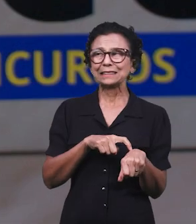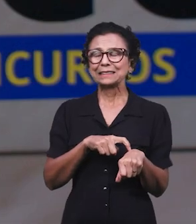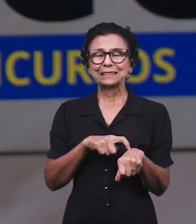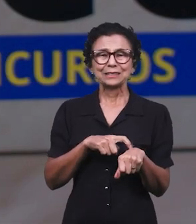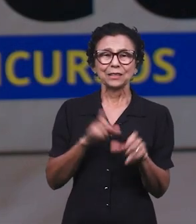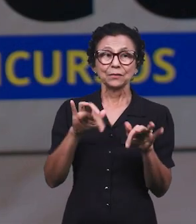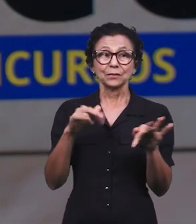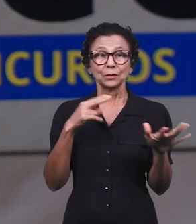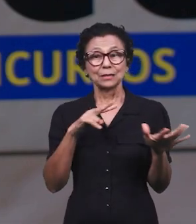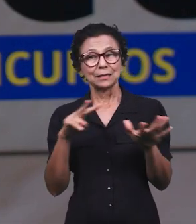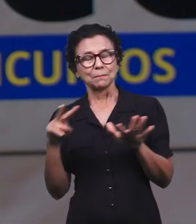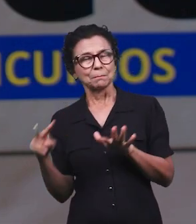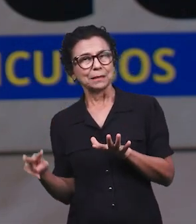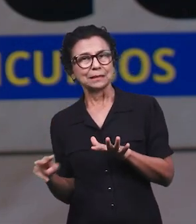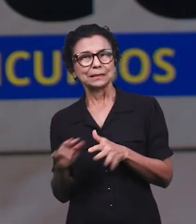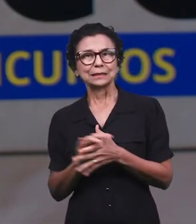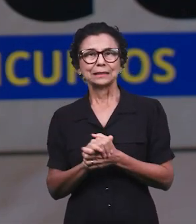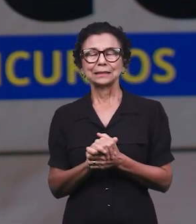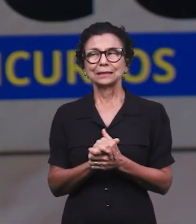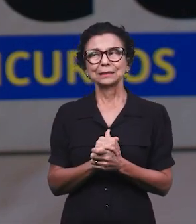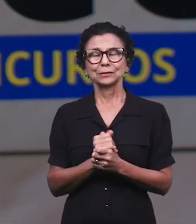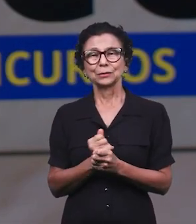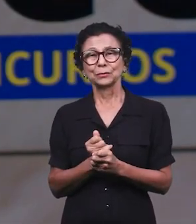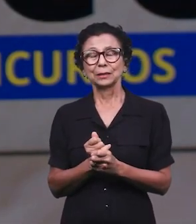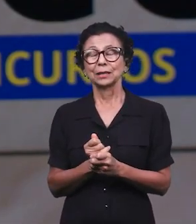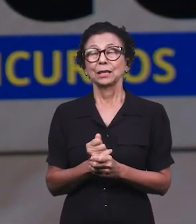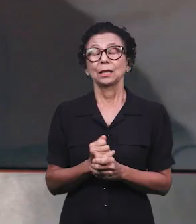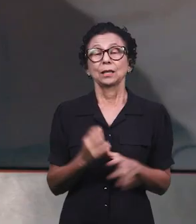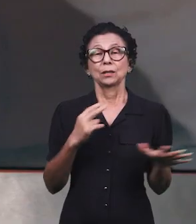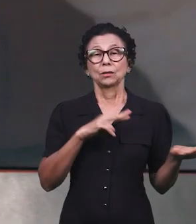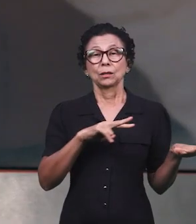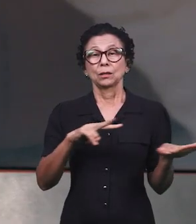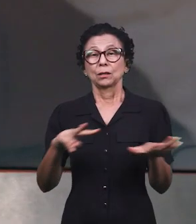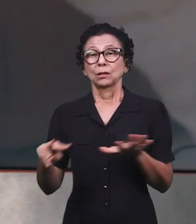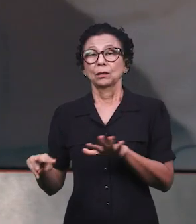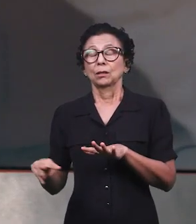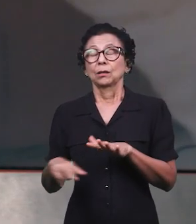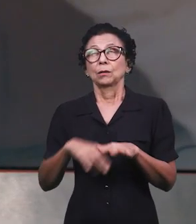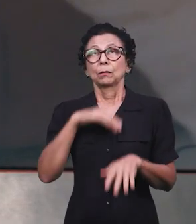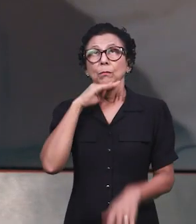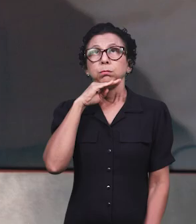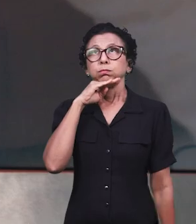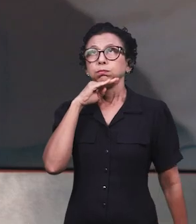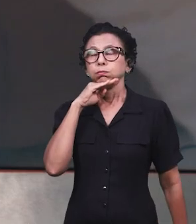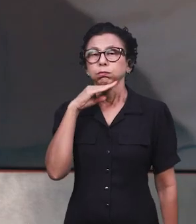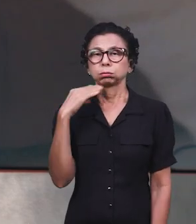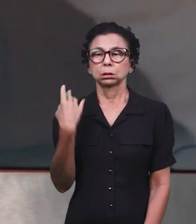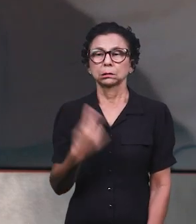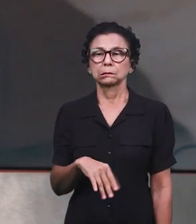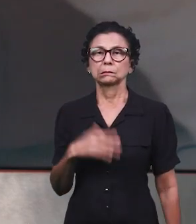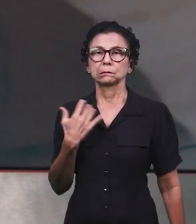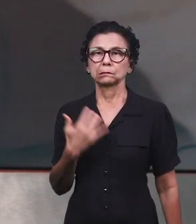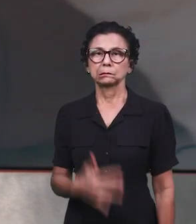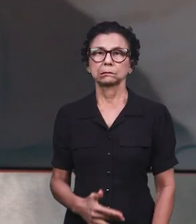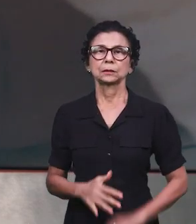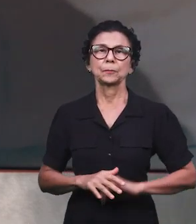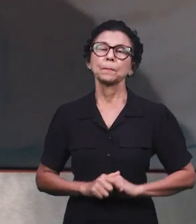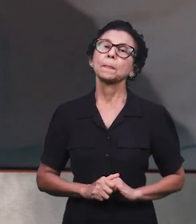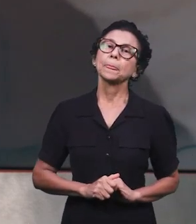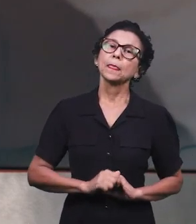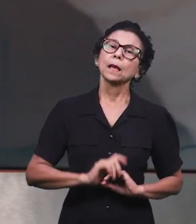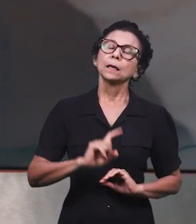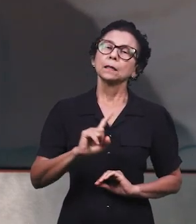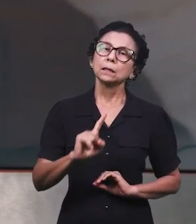finais de semana, tem uma carga horária mais reduzida durante a semana. Isso pode acontecer. Quando você estuda